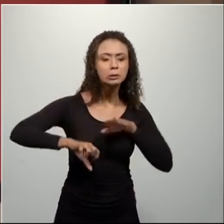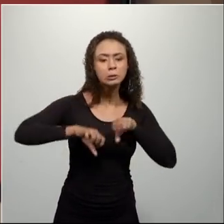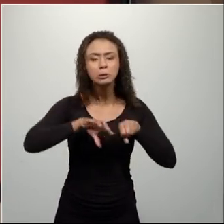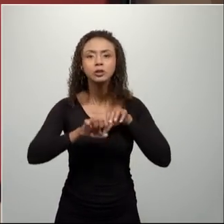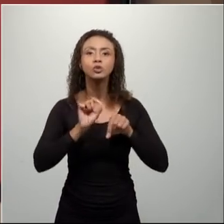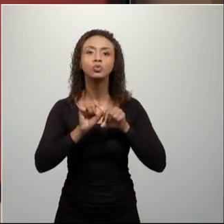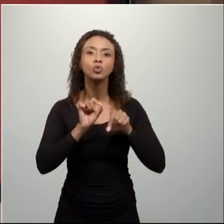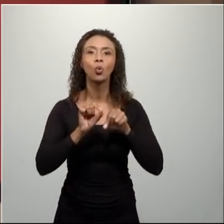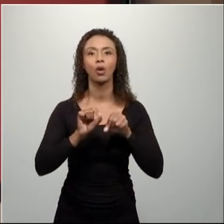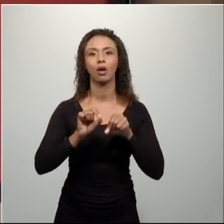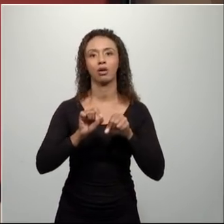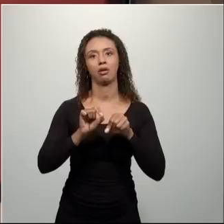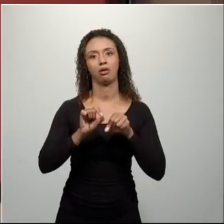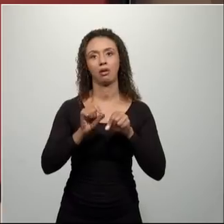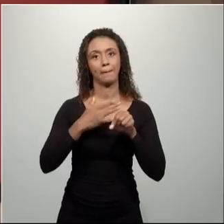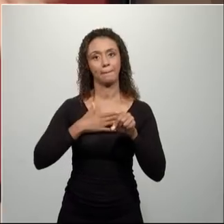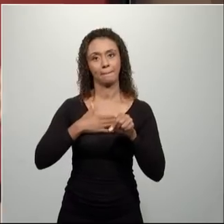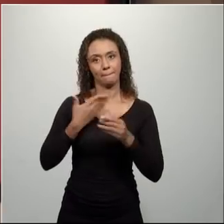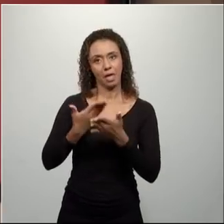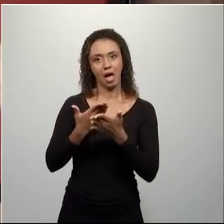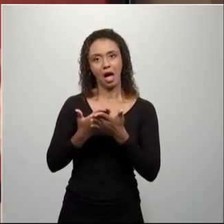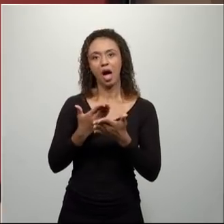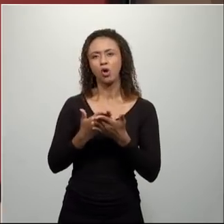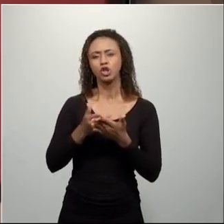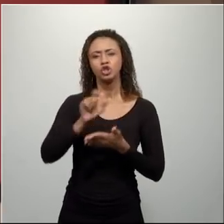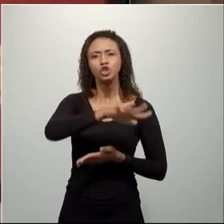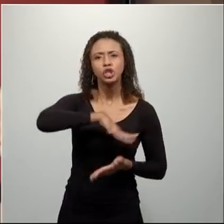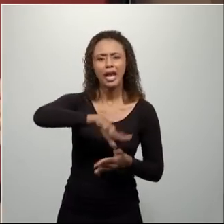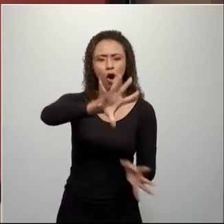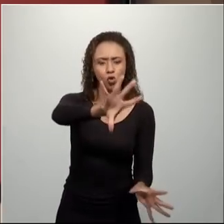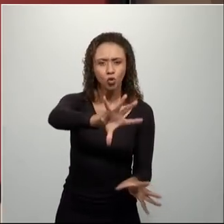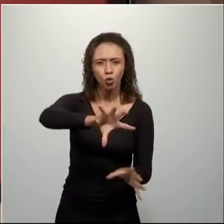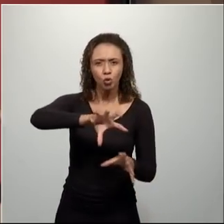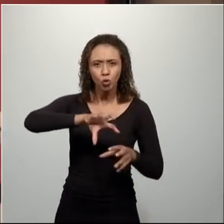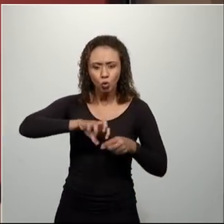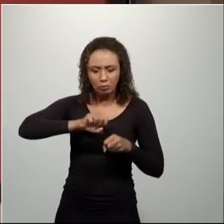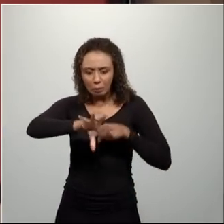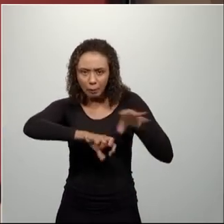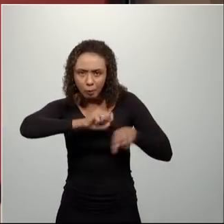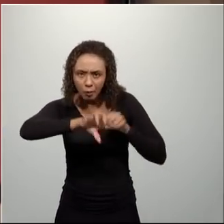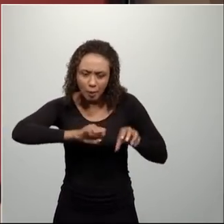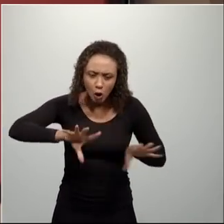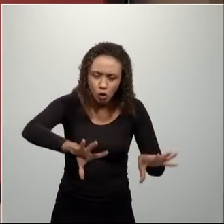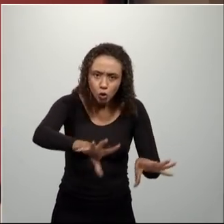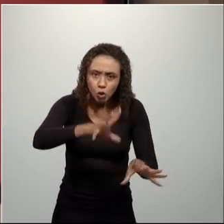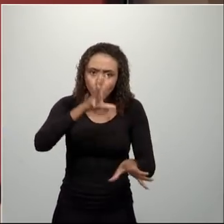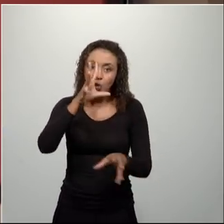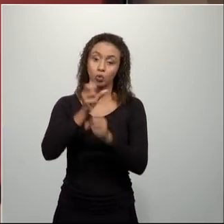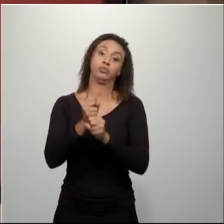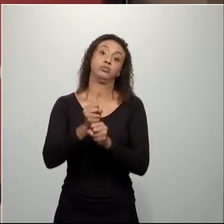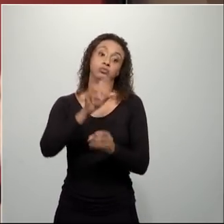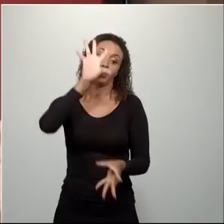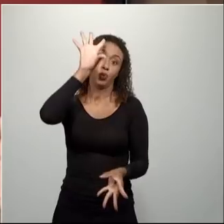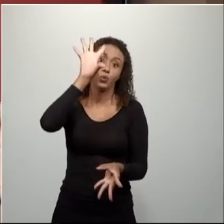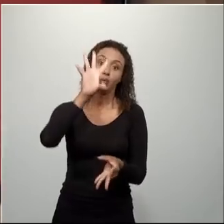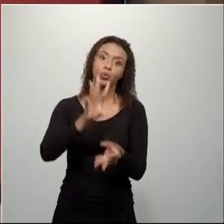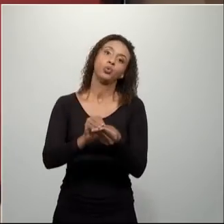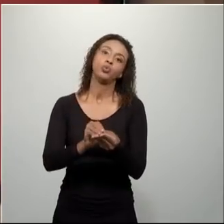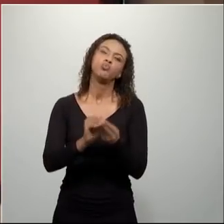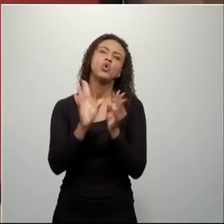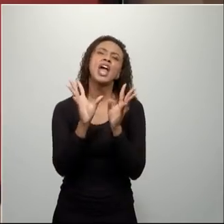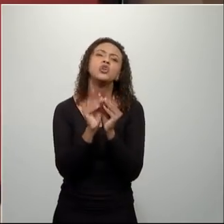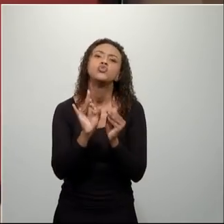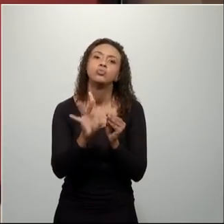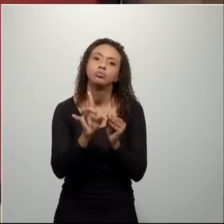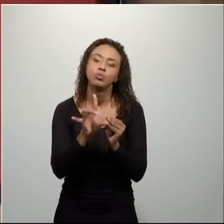tem na conferência ea ideia é falar um pouco aqui um resumo de tudo o que foi discutido e eventualmente as dúvidas